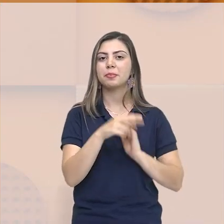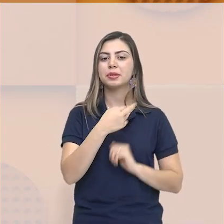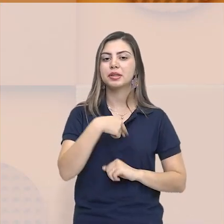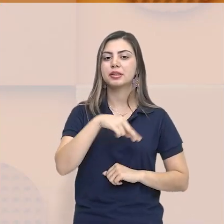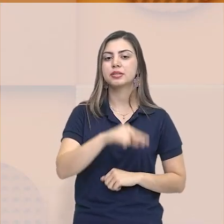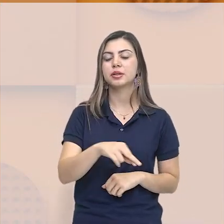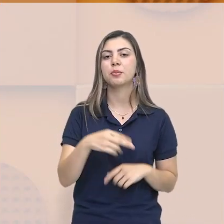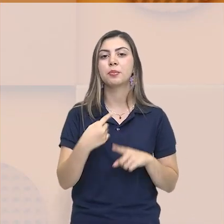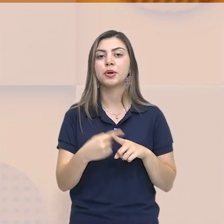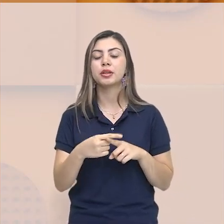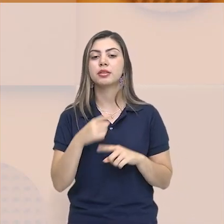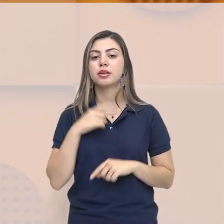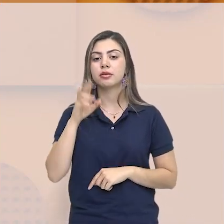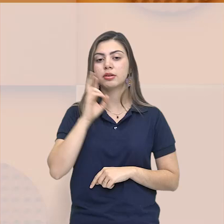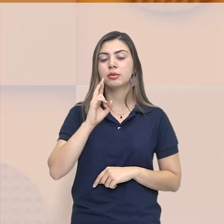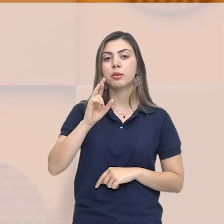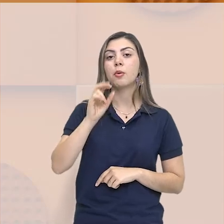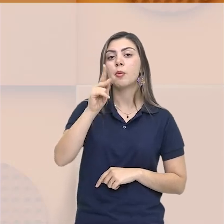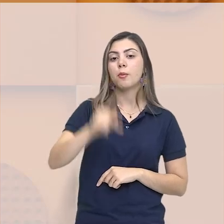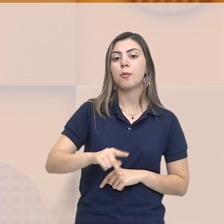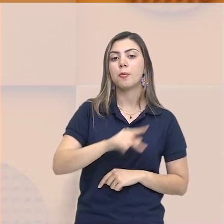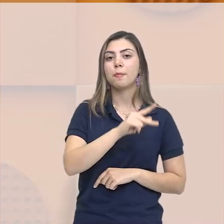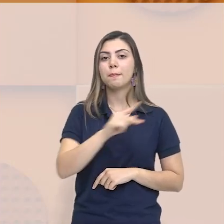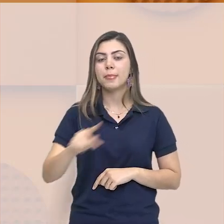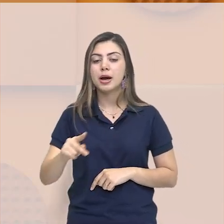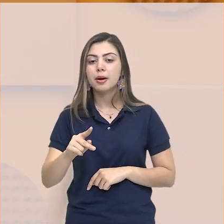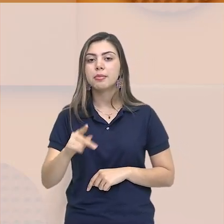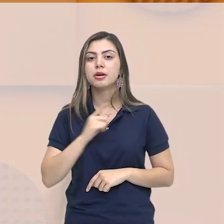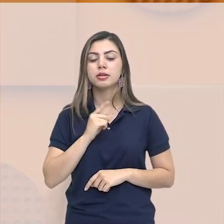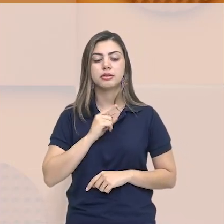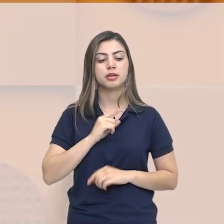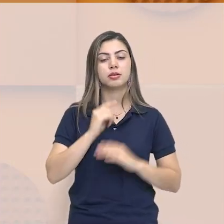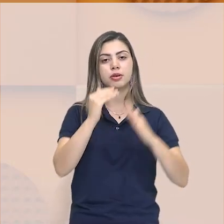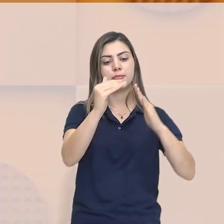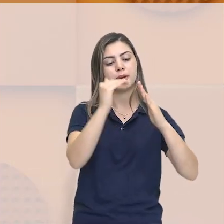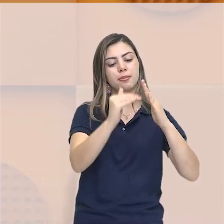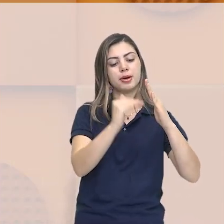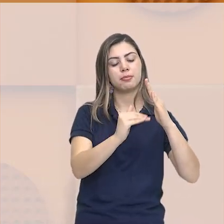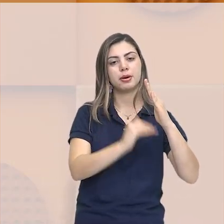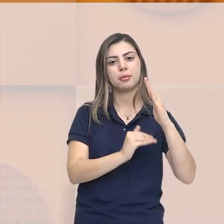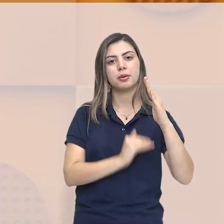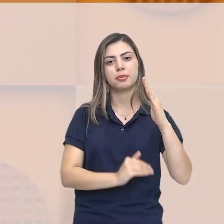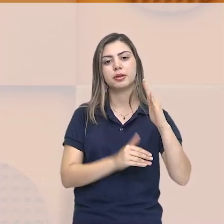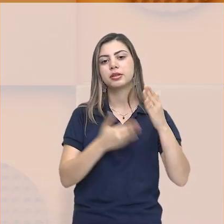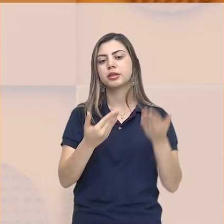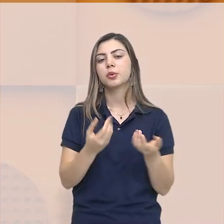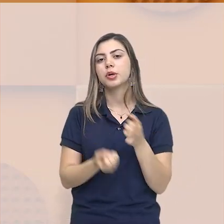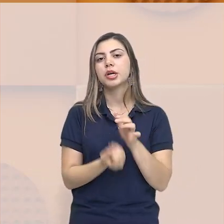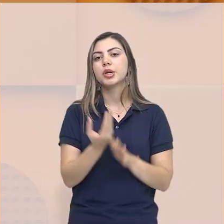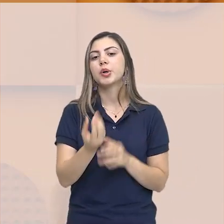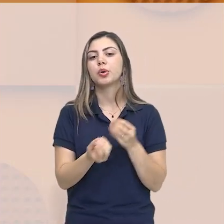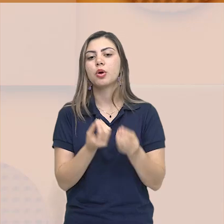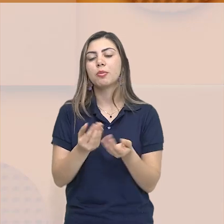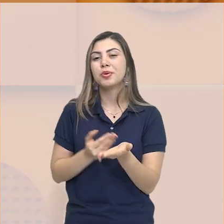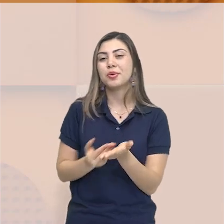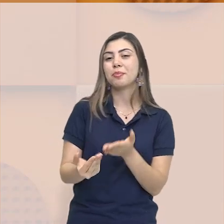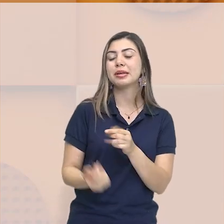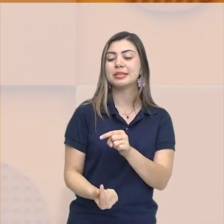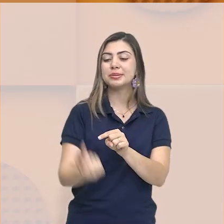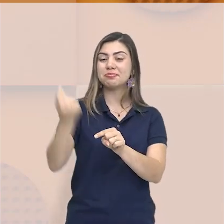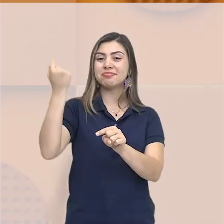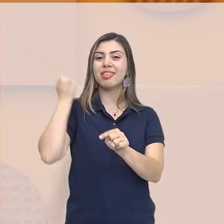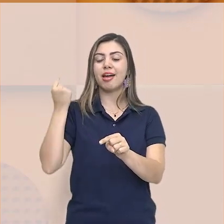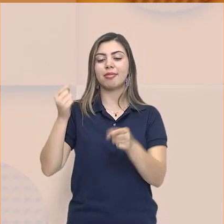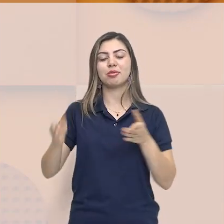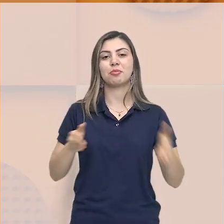temos, então, um administrador, que é aí o Papa, e toda uma hierarquia. Ela foi feita, então, né, essa hierarquia desde lá, do